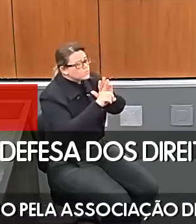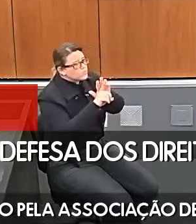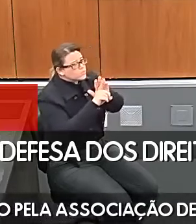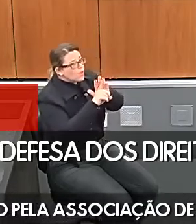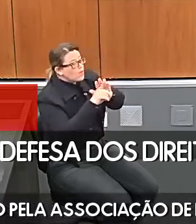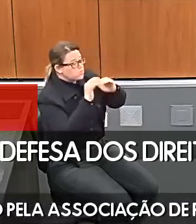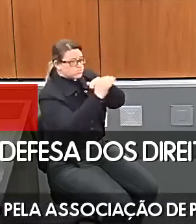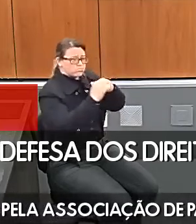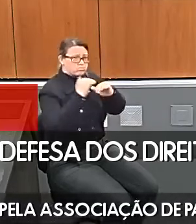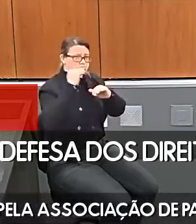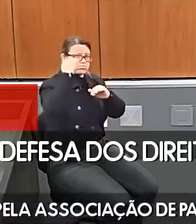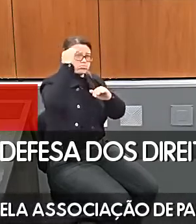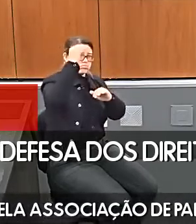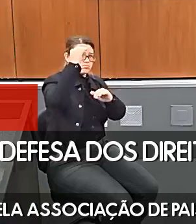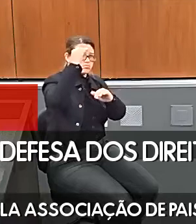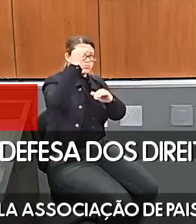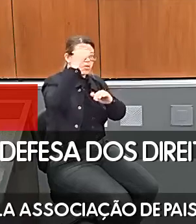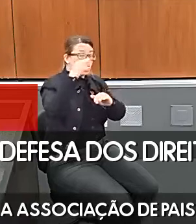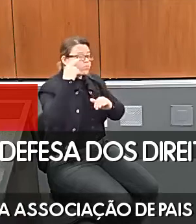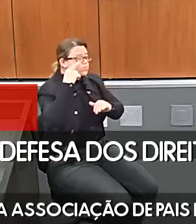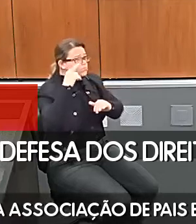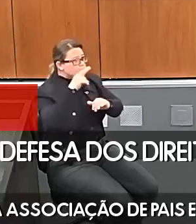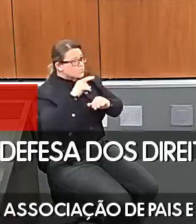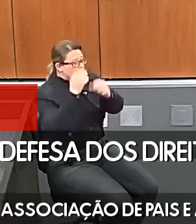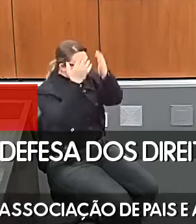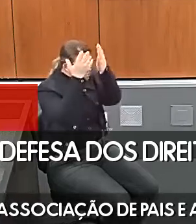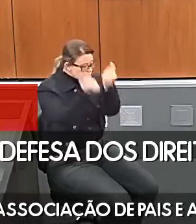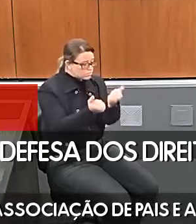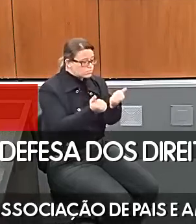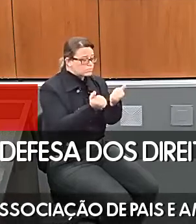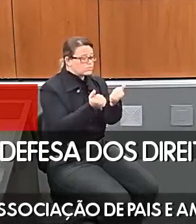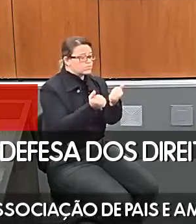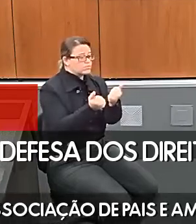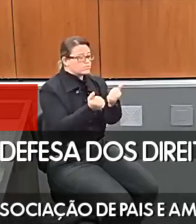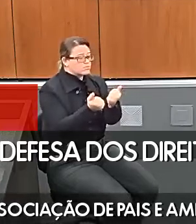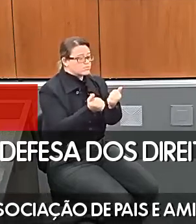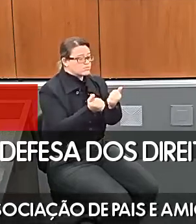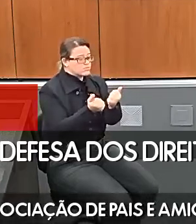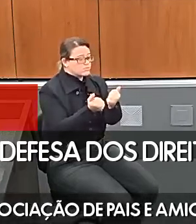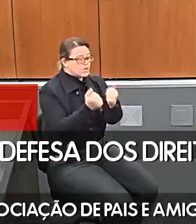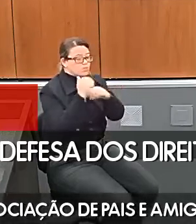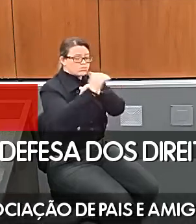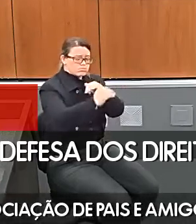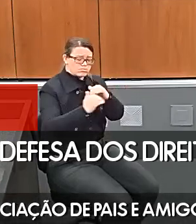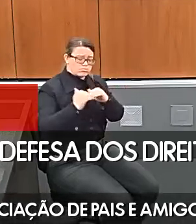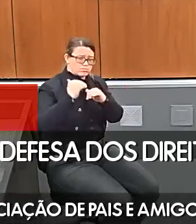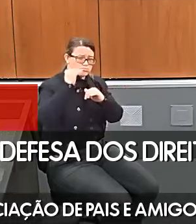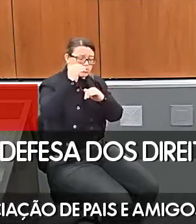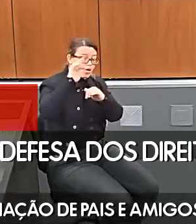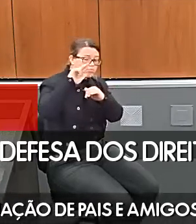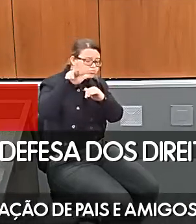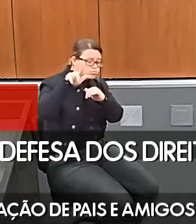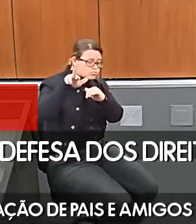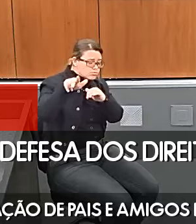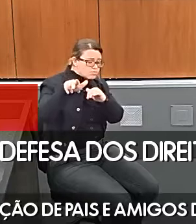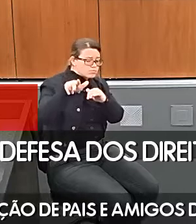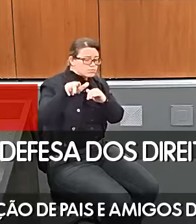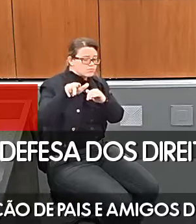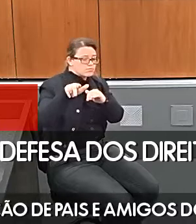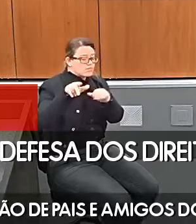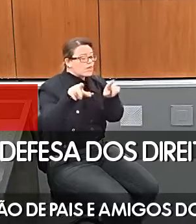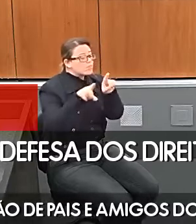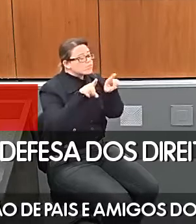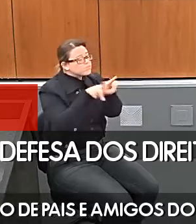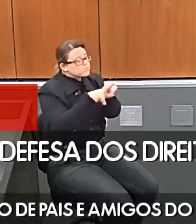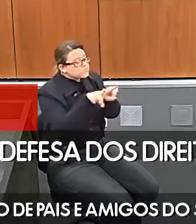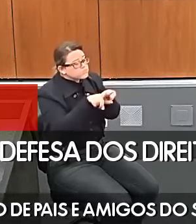estrela, né, sendo a primeira a reconhecer, já era para nós estarmos num patamar diferenciado, porque esse